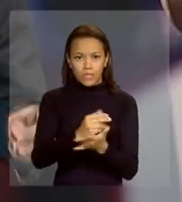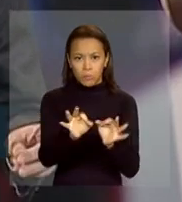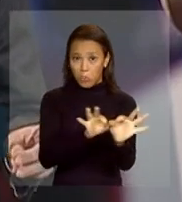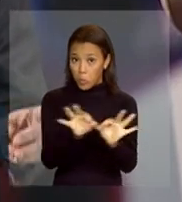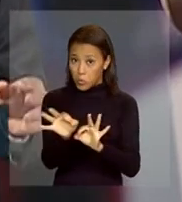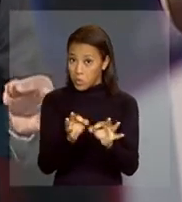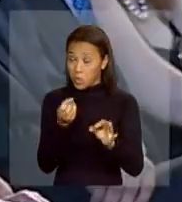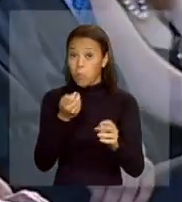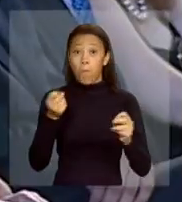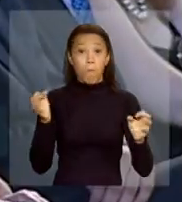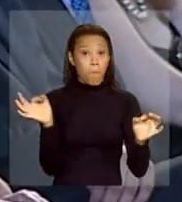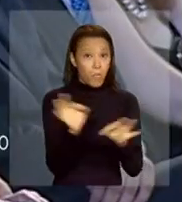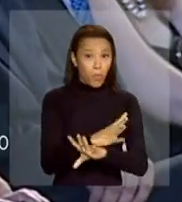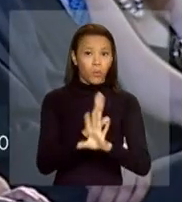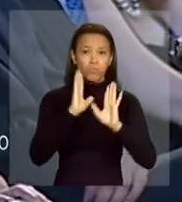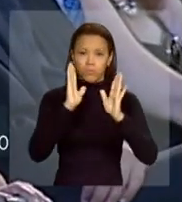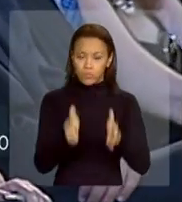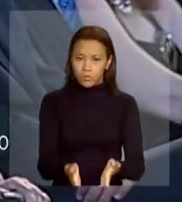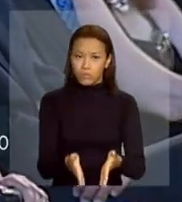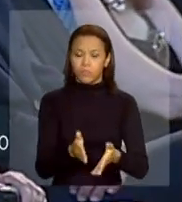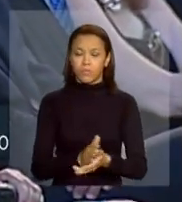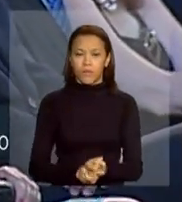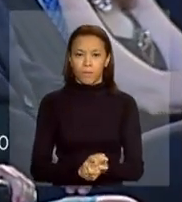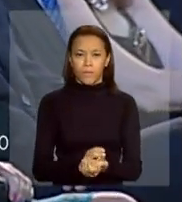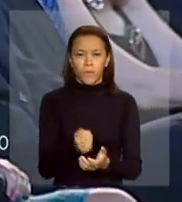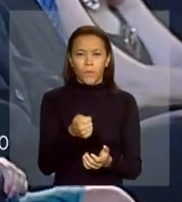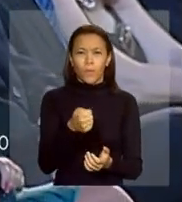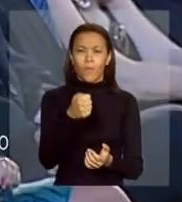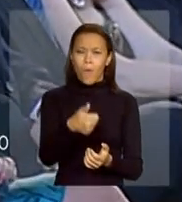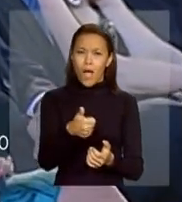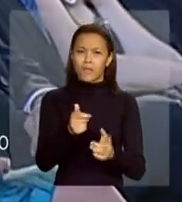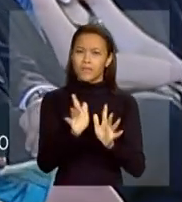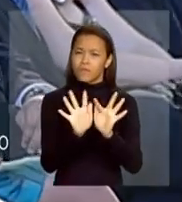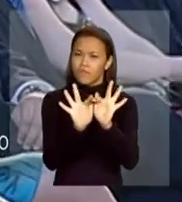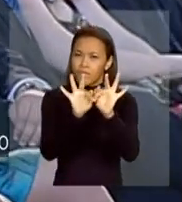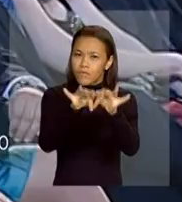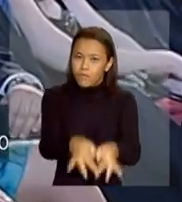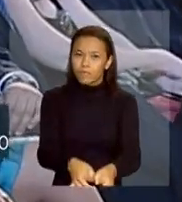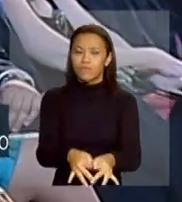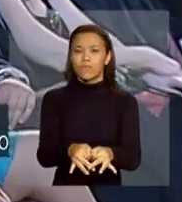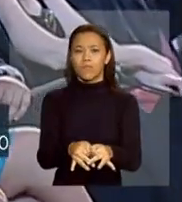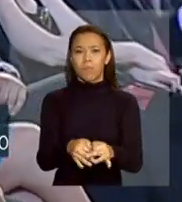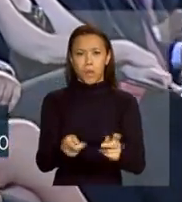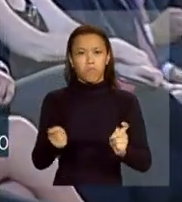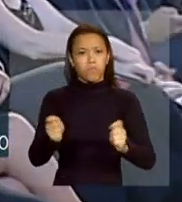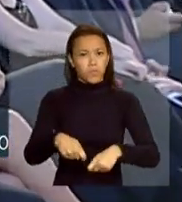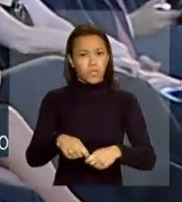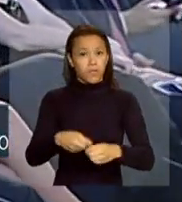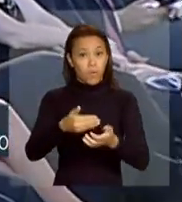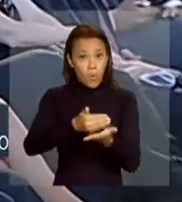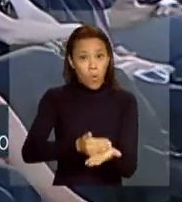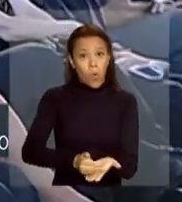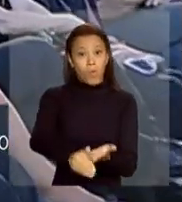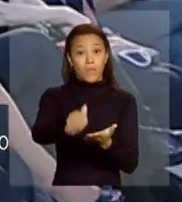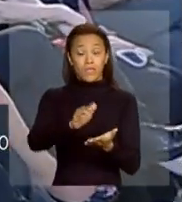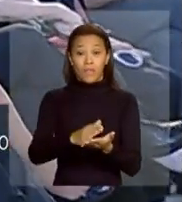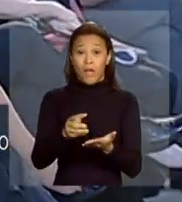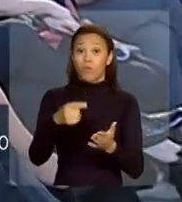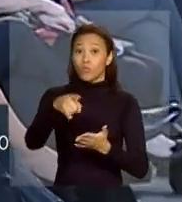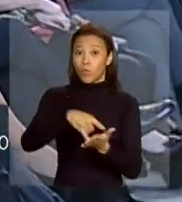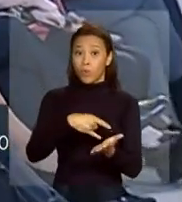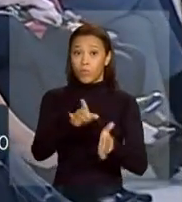funcional pronto projeto executivo quase concluído Já para poder ser licitado